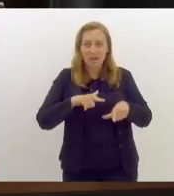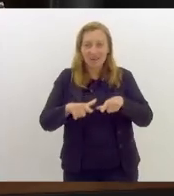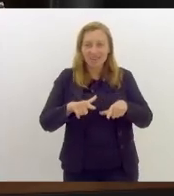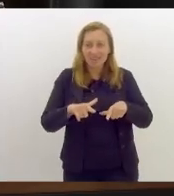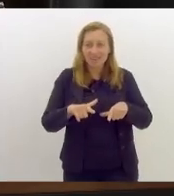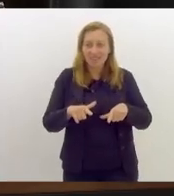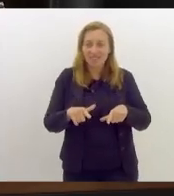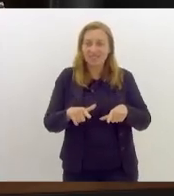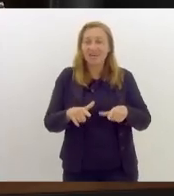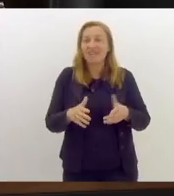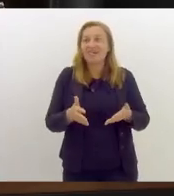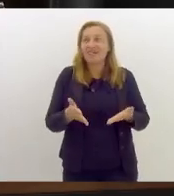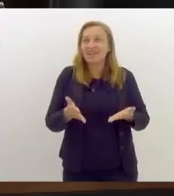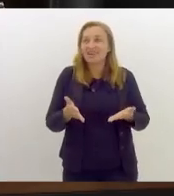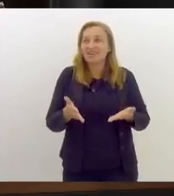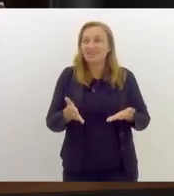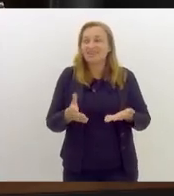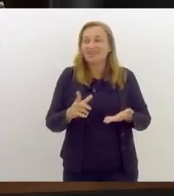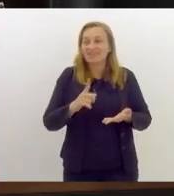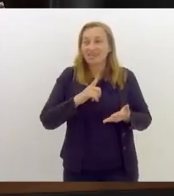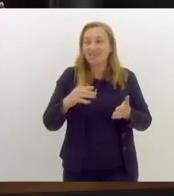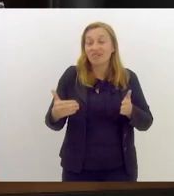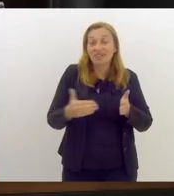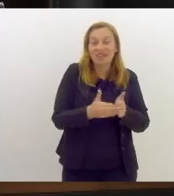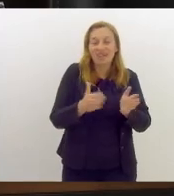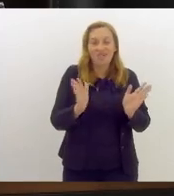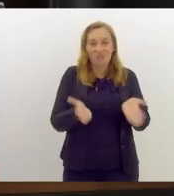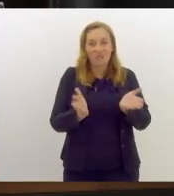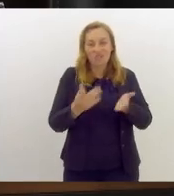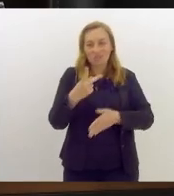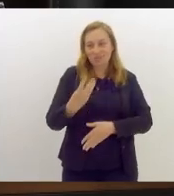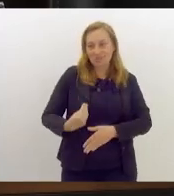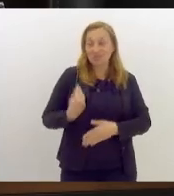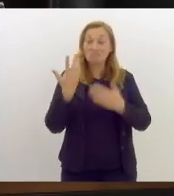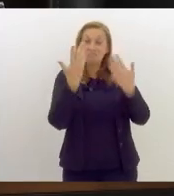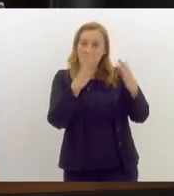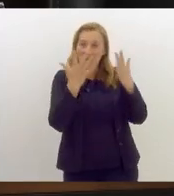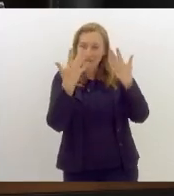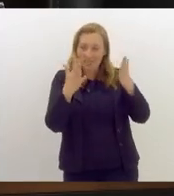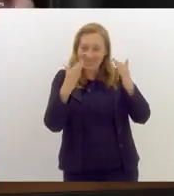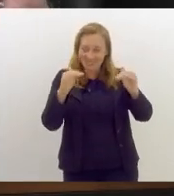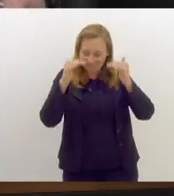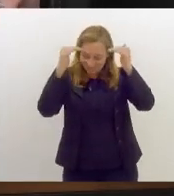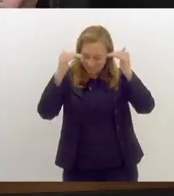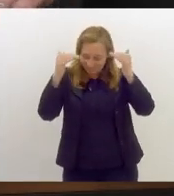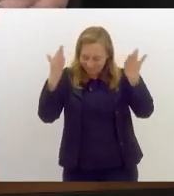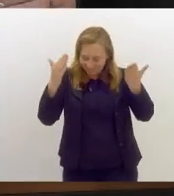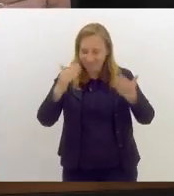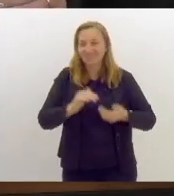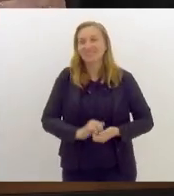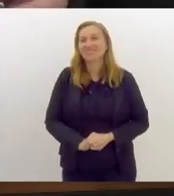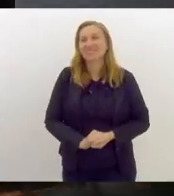como Teve até o presente momento na sua vida parabéns a vossa excelência